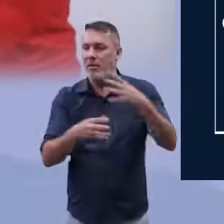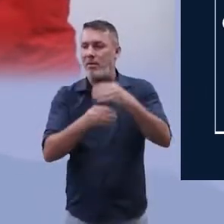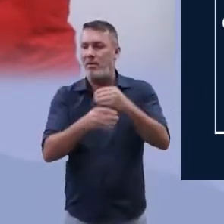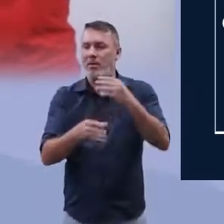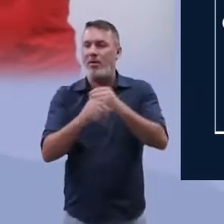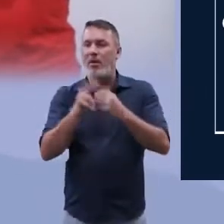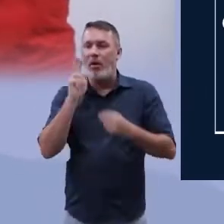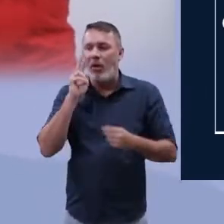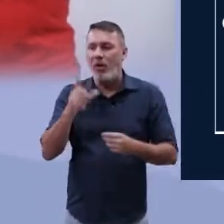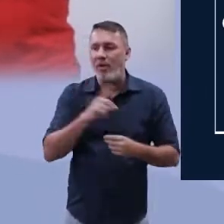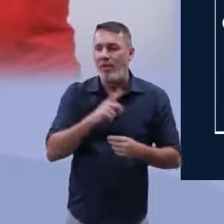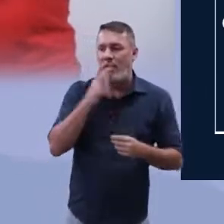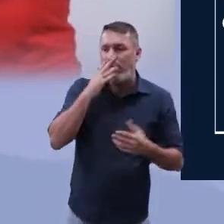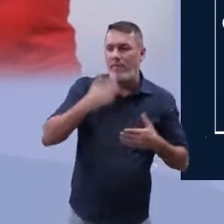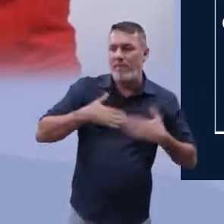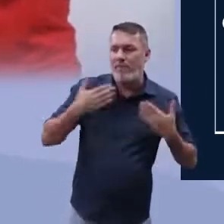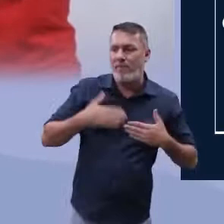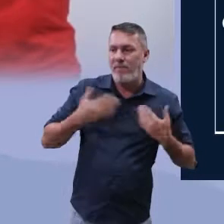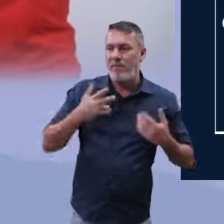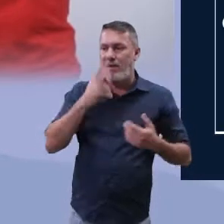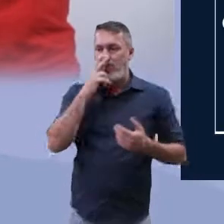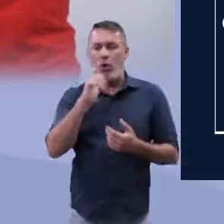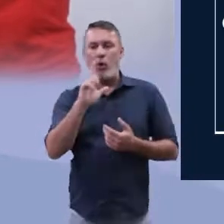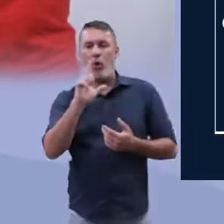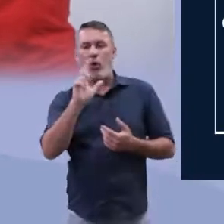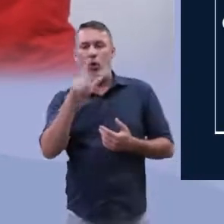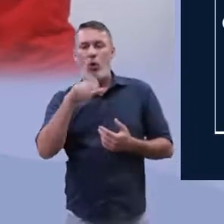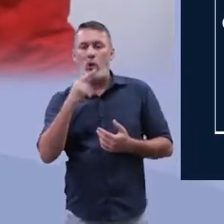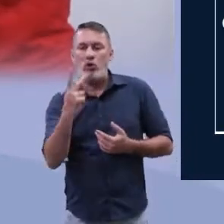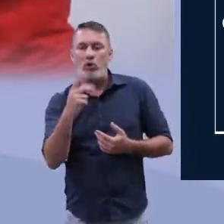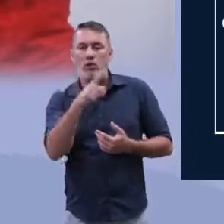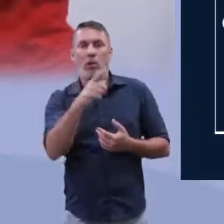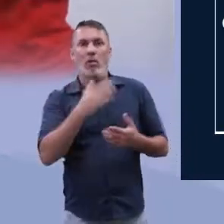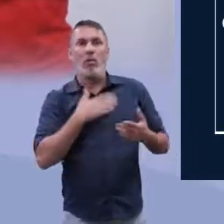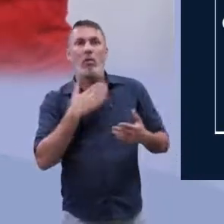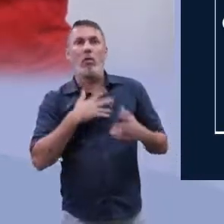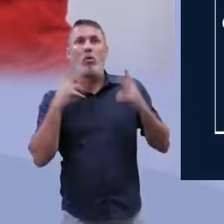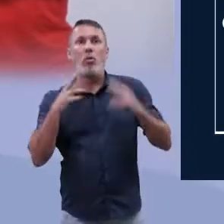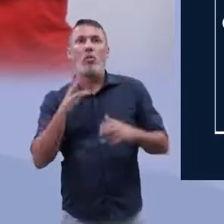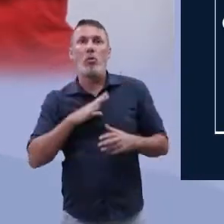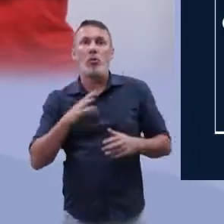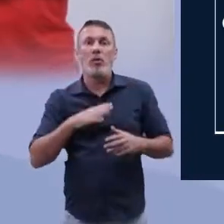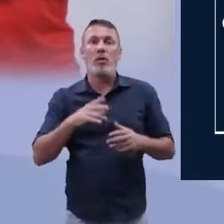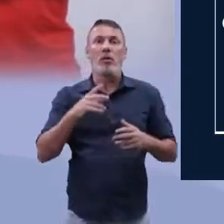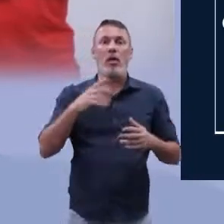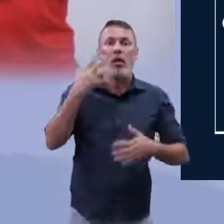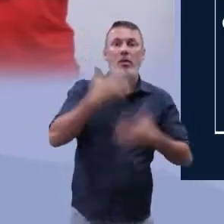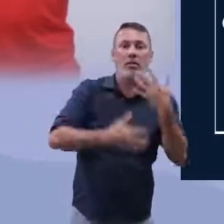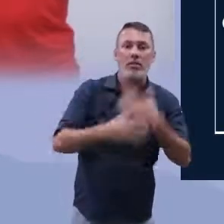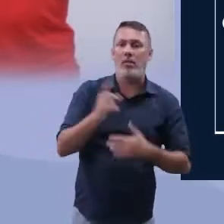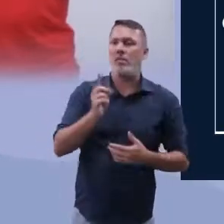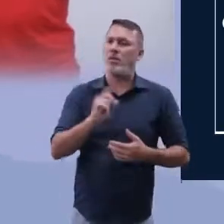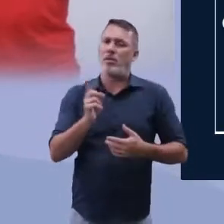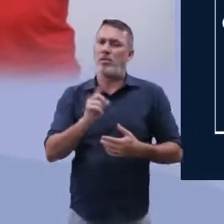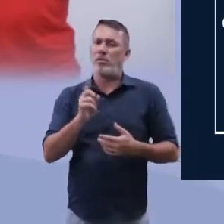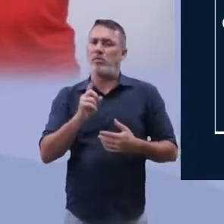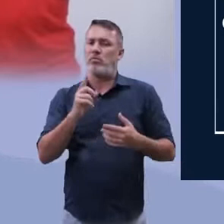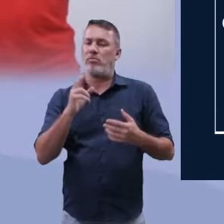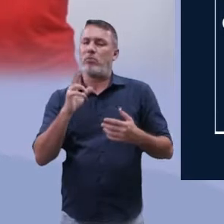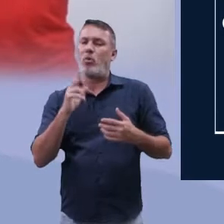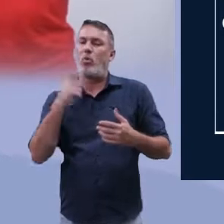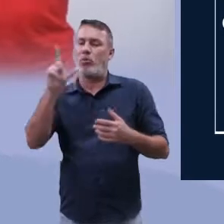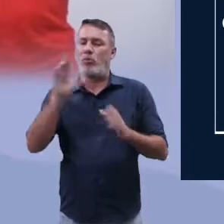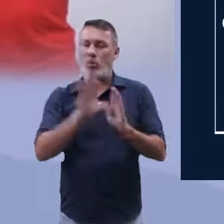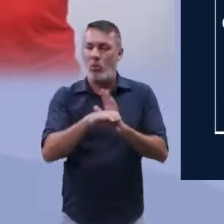aquela do lunch ali, sempre vão botar uma palavrinha lá para despistar você. Mas nem é isso que a gente quer, né? O lunch no almoço ali